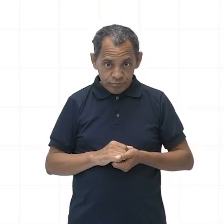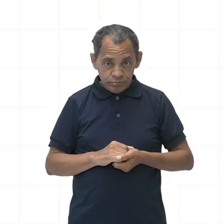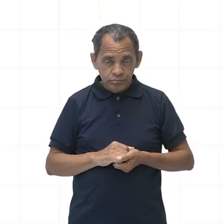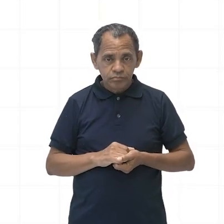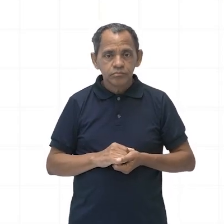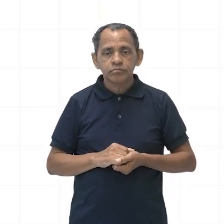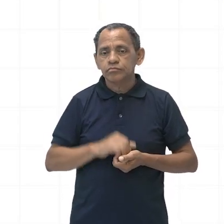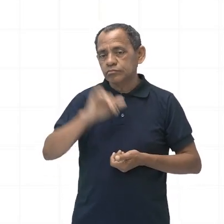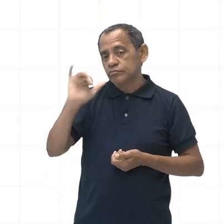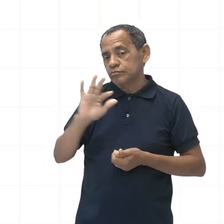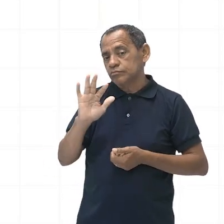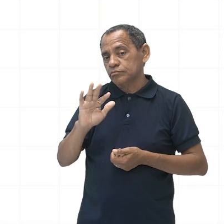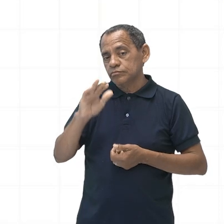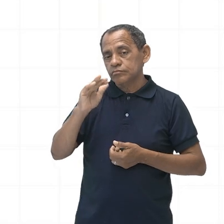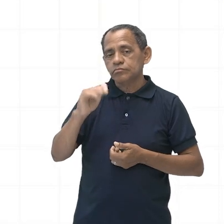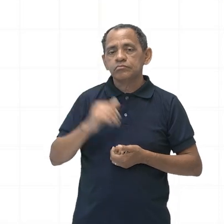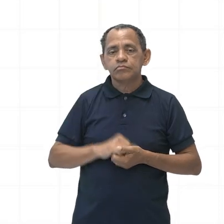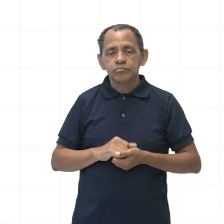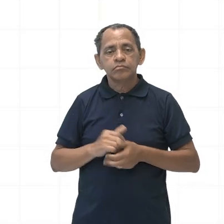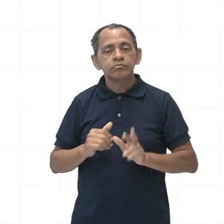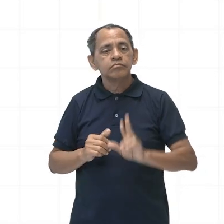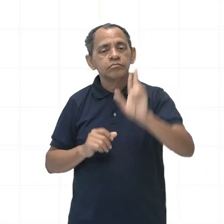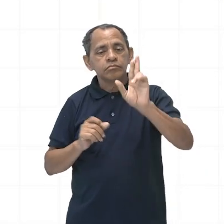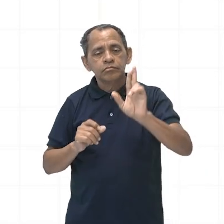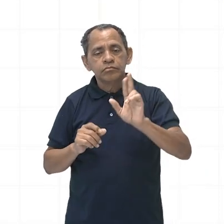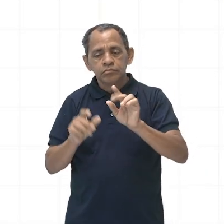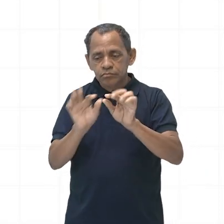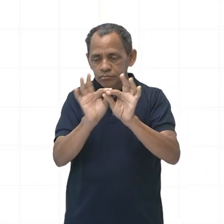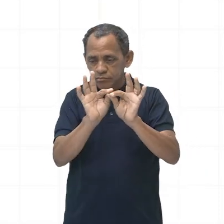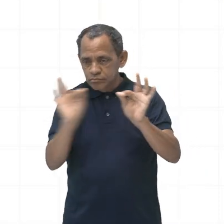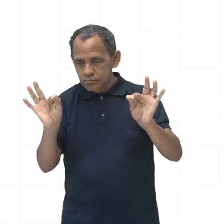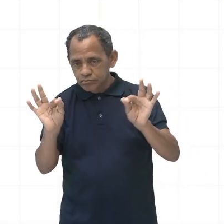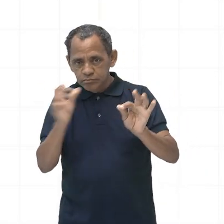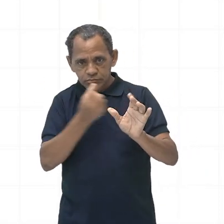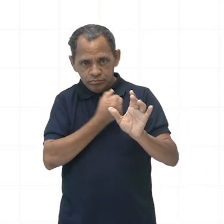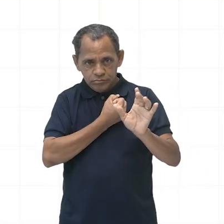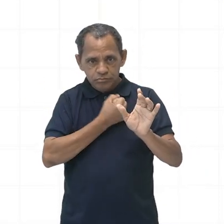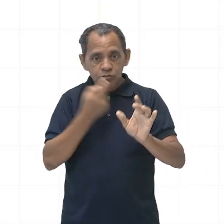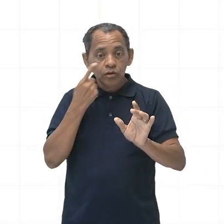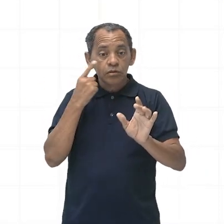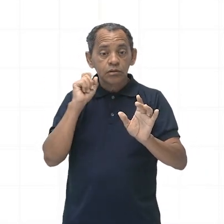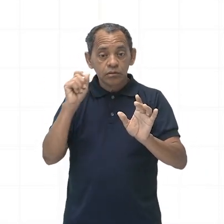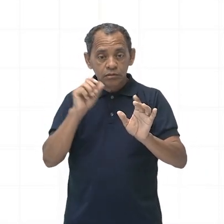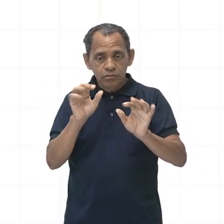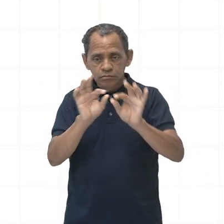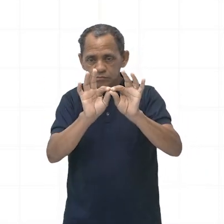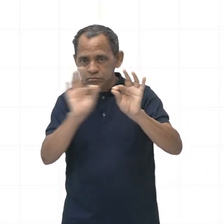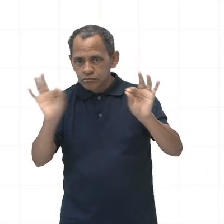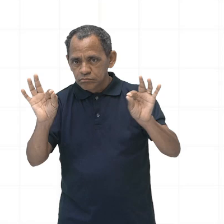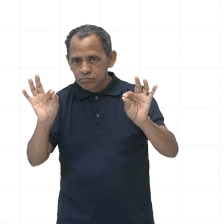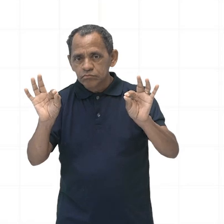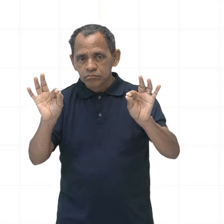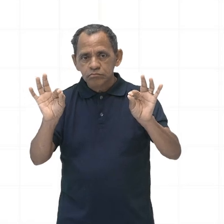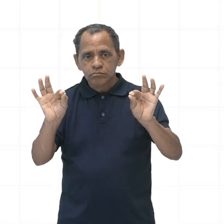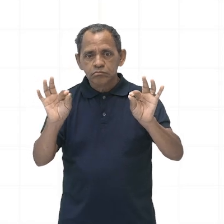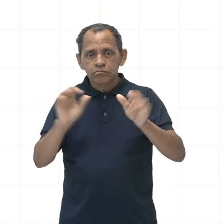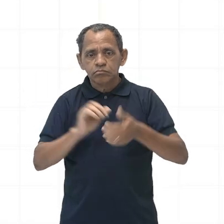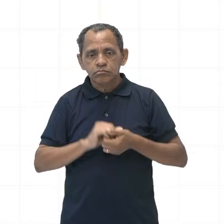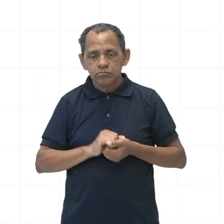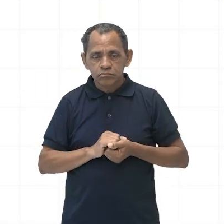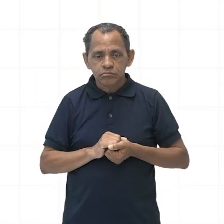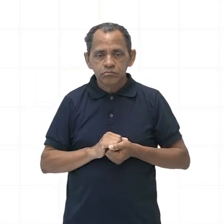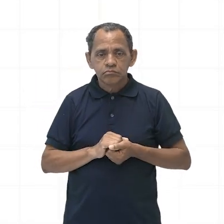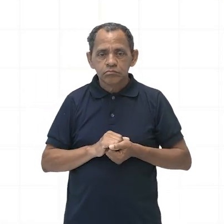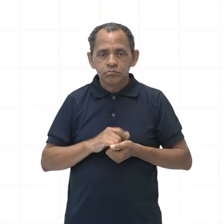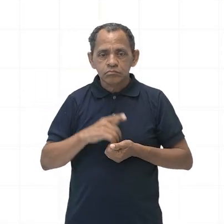A figura abaixo representa uma parte de uma reta numérica. Observe, então aqui nós temos uma reta numérica. Eu já